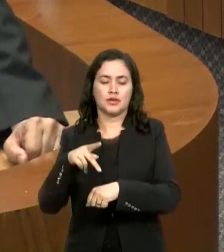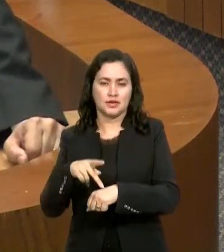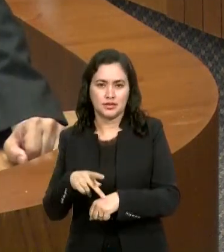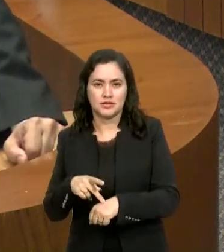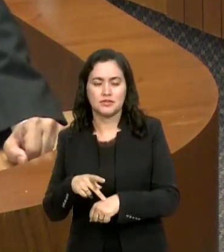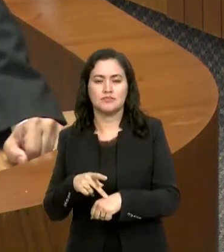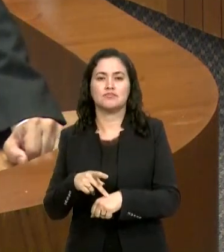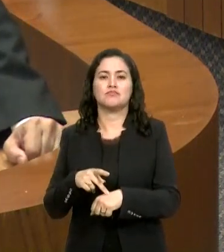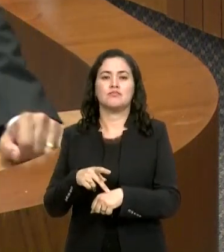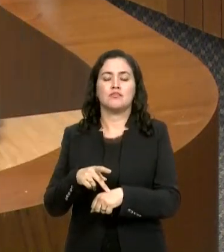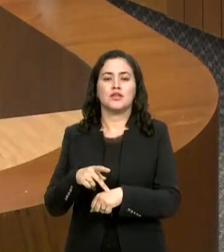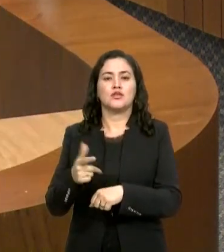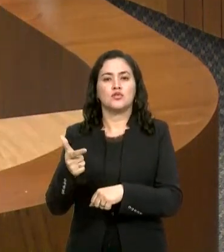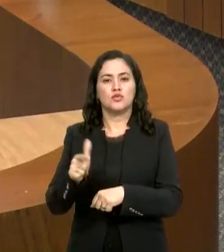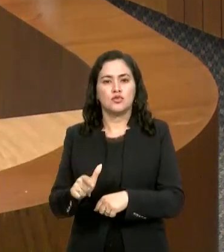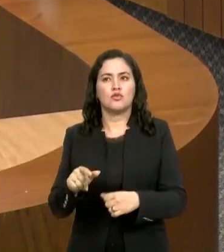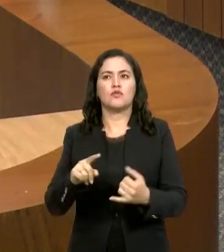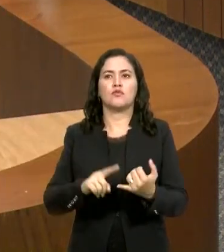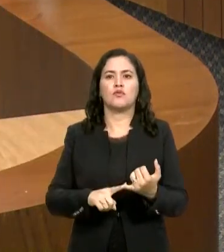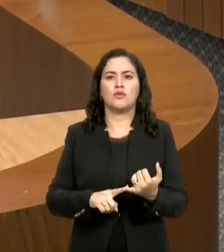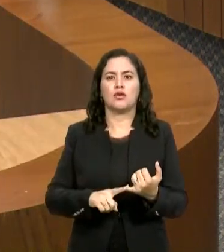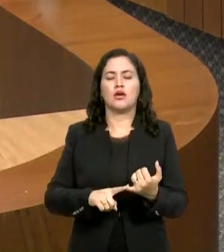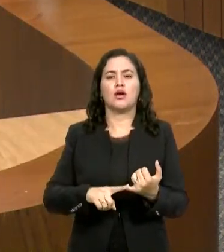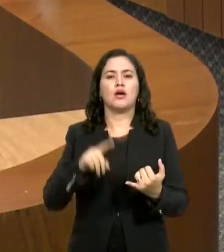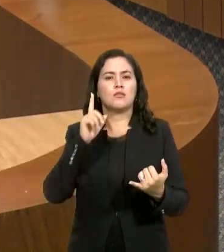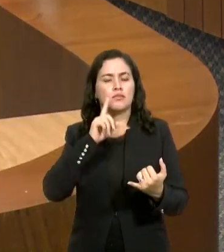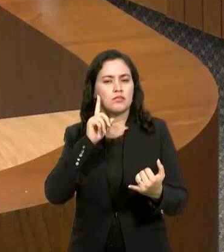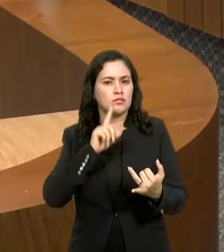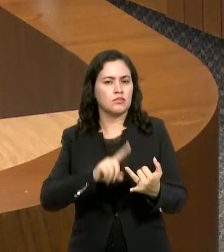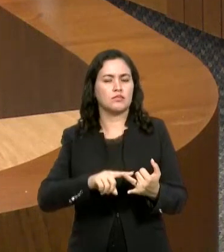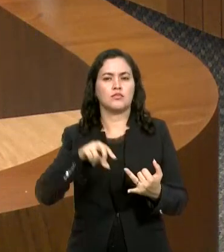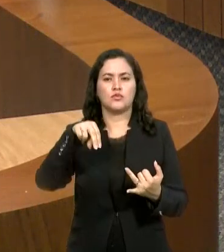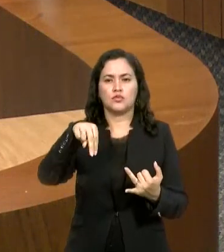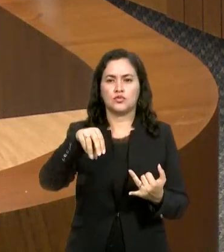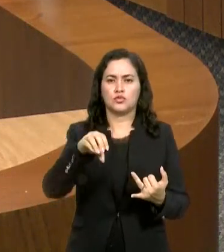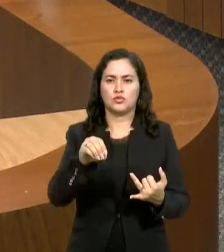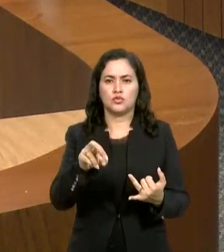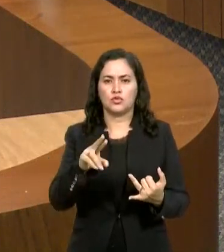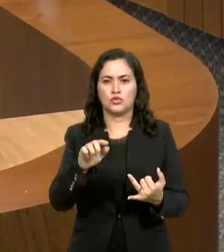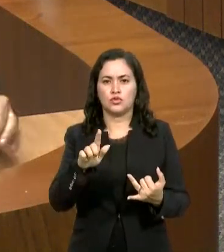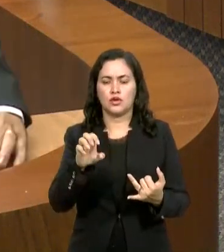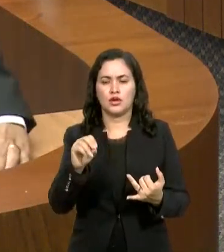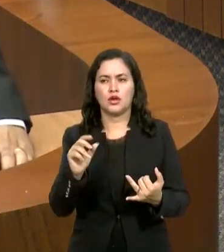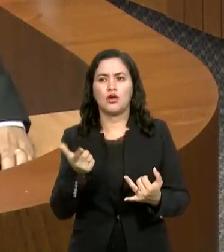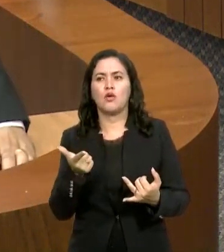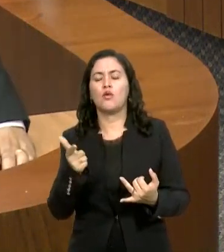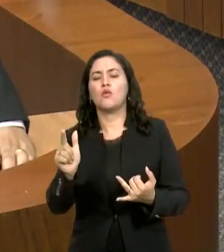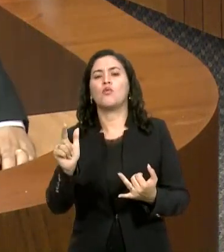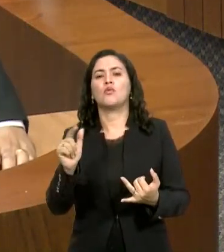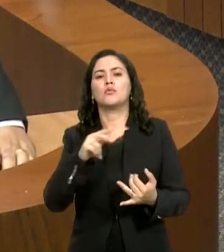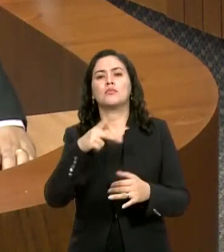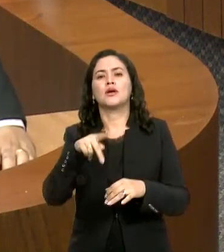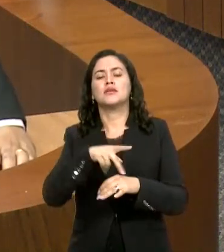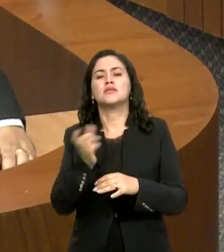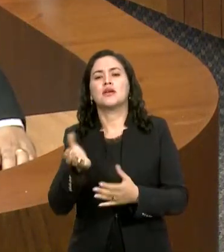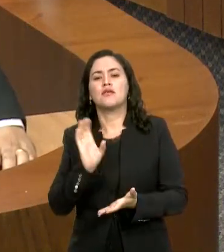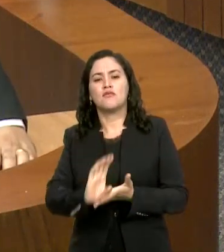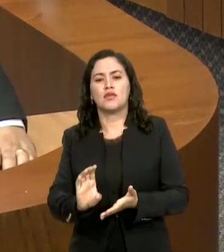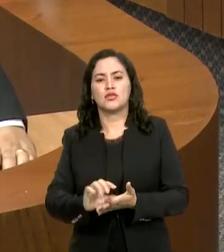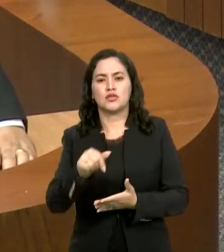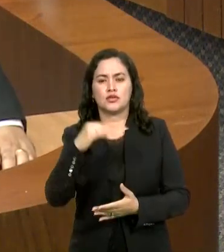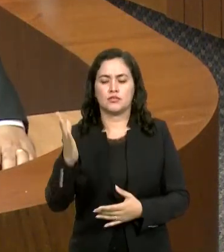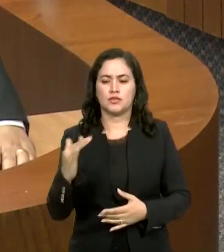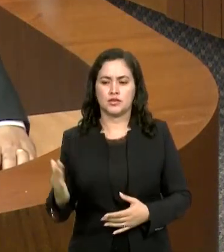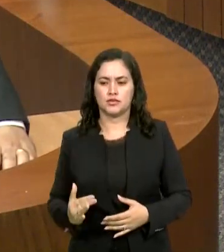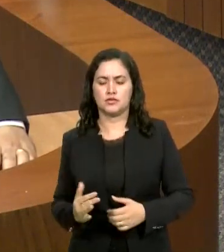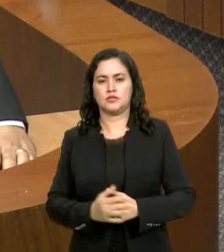Brasil. A cúpula da Amazônia na cidade de Belém, ela está acontecendo, o governador Carlos Brandão esteve lá no dia de ontem. O